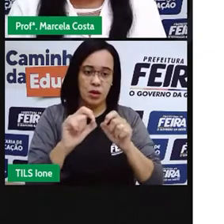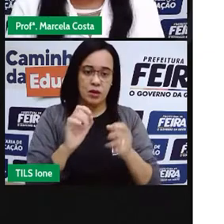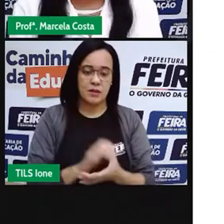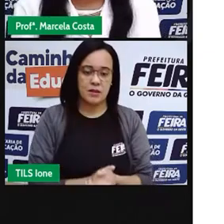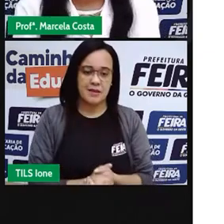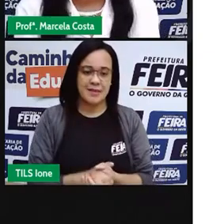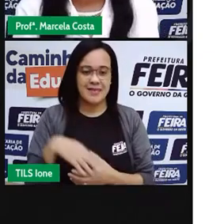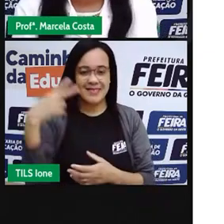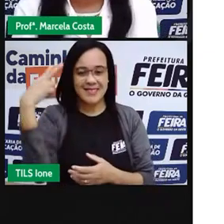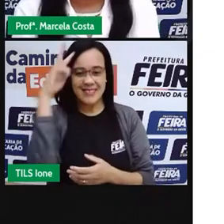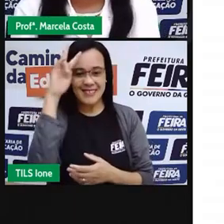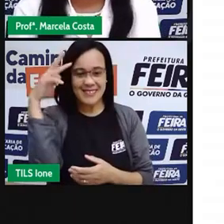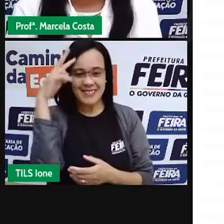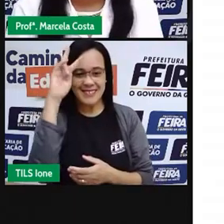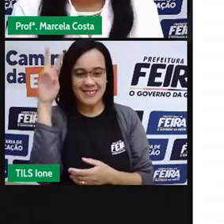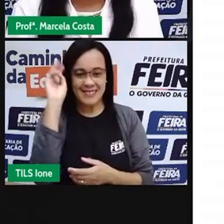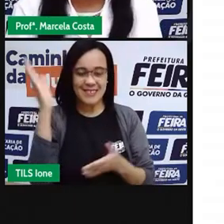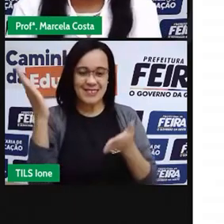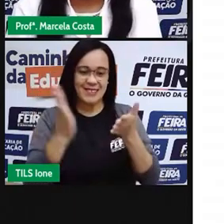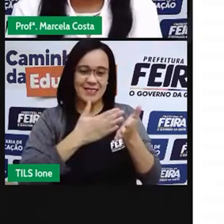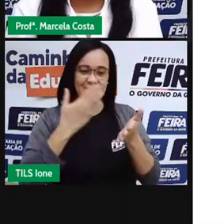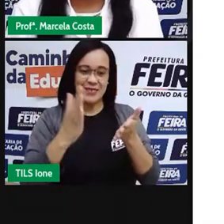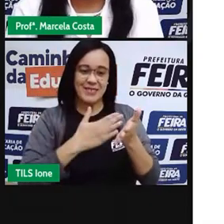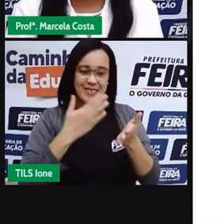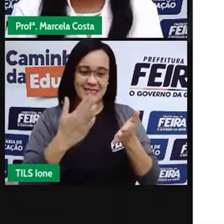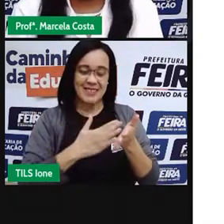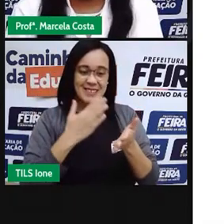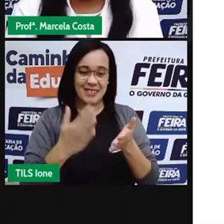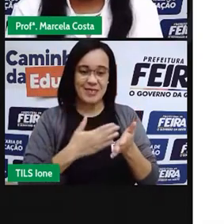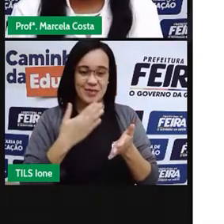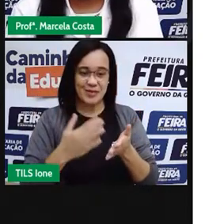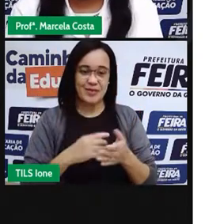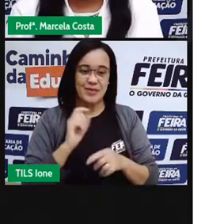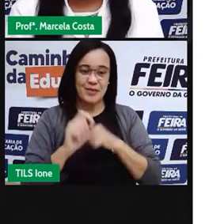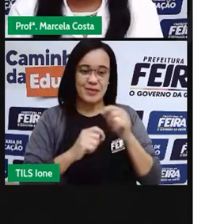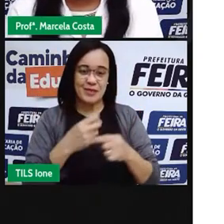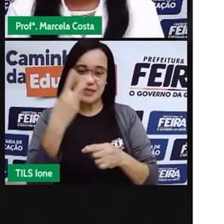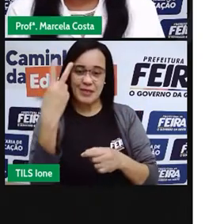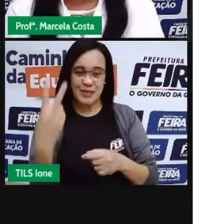Essa história é desse livro, Dois Chapeuzinhos Vermelhos.